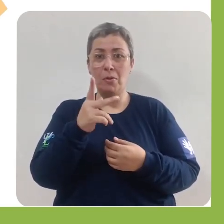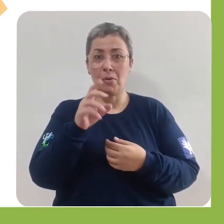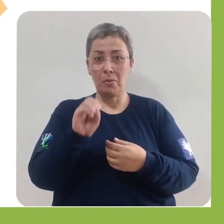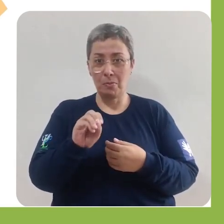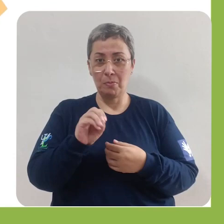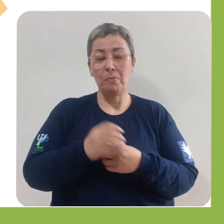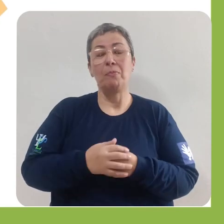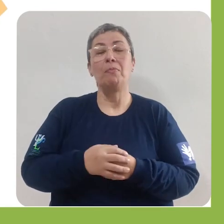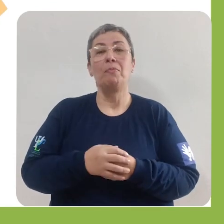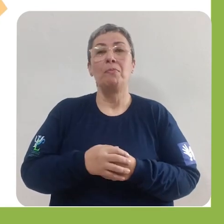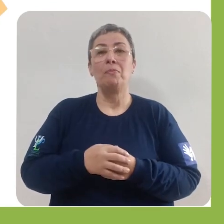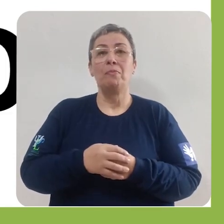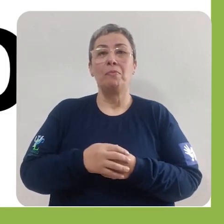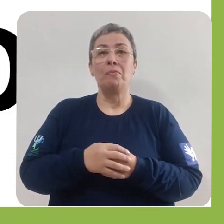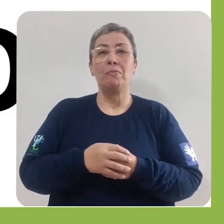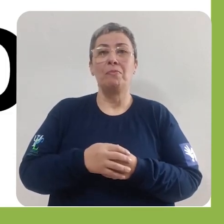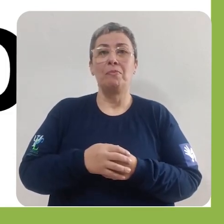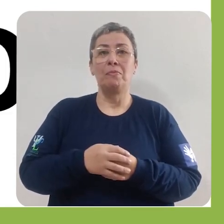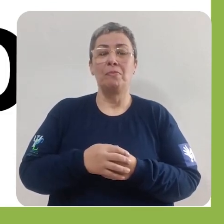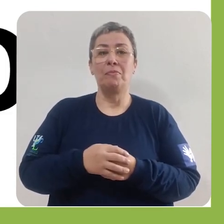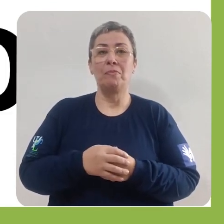Repolho.